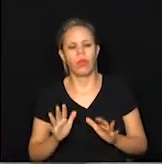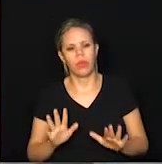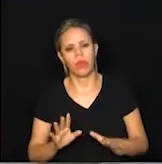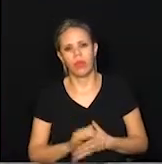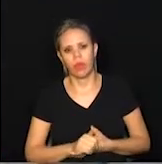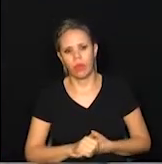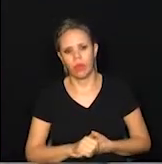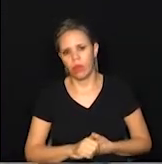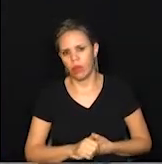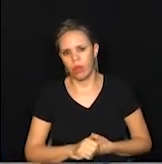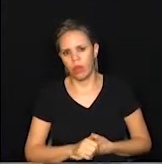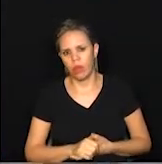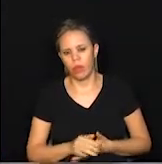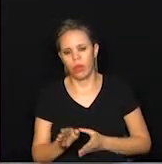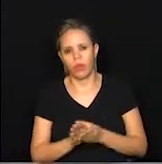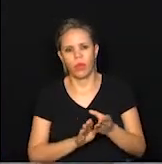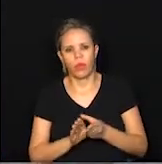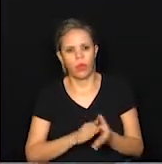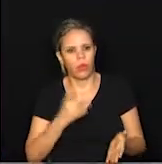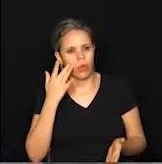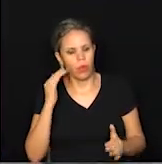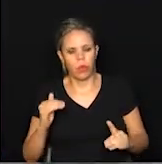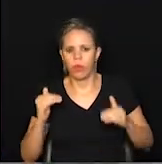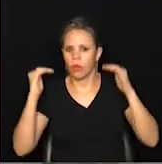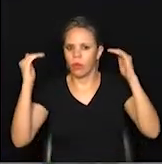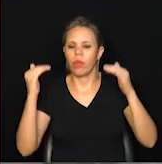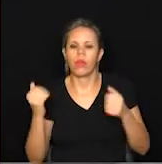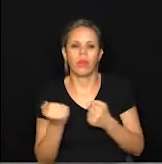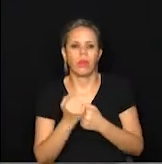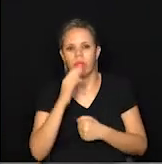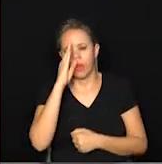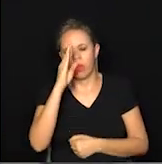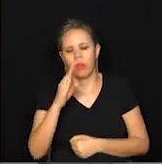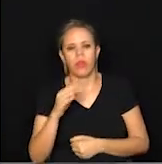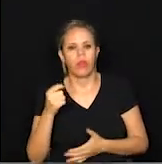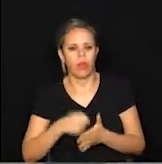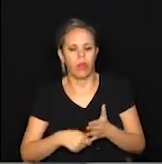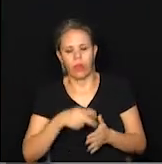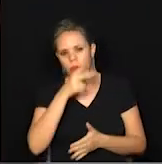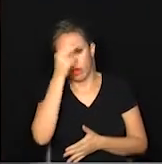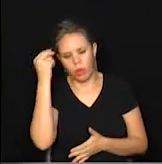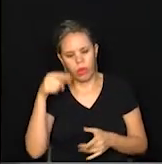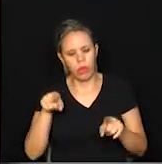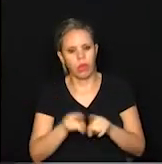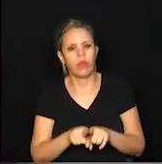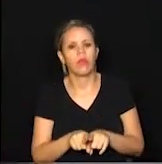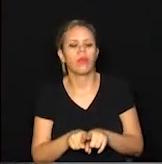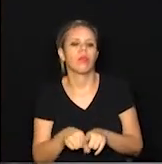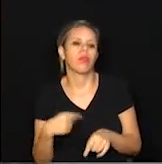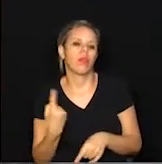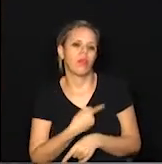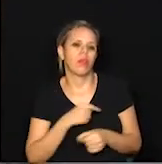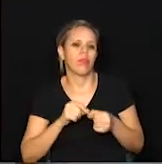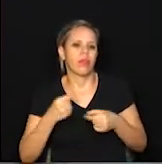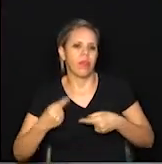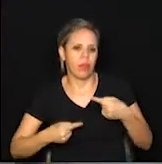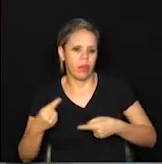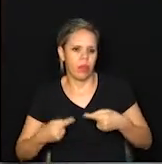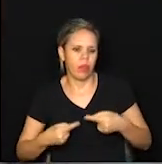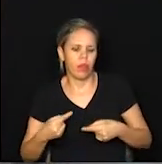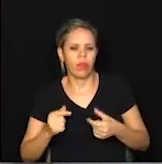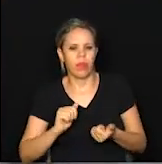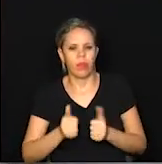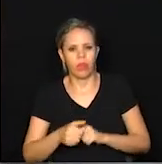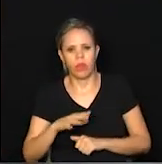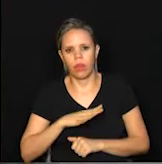daí, o Conselho, acho que é um grande instrumento, principalmente de construção de política pública, mas também da gente fazer discussões esportivas na